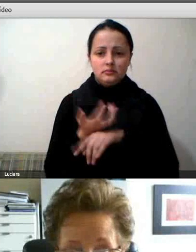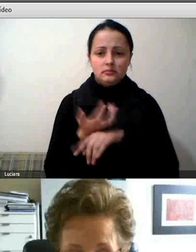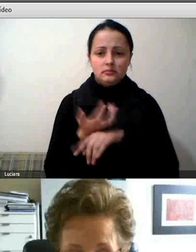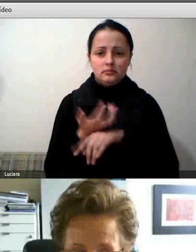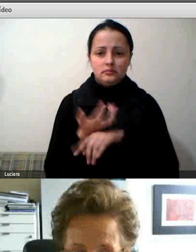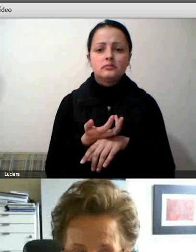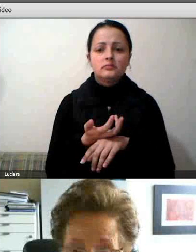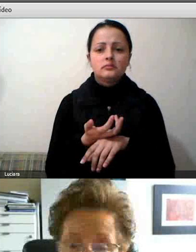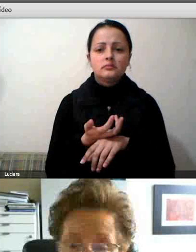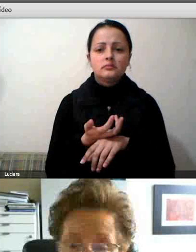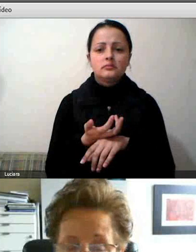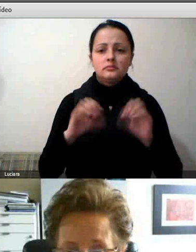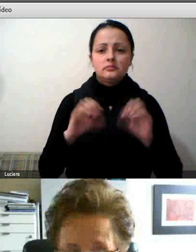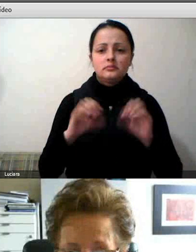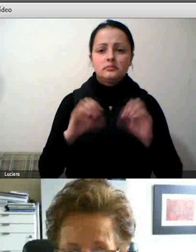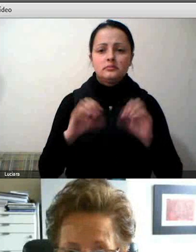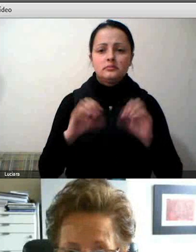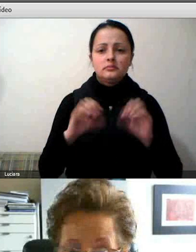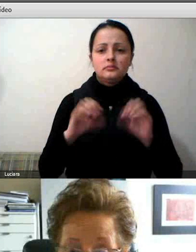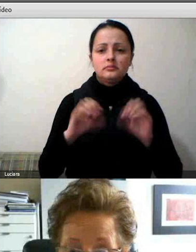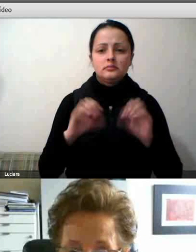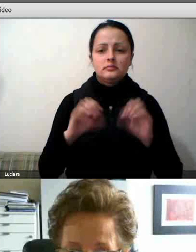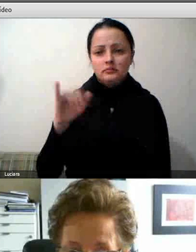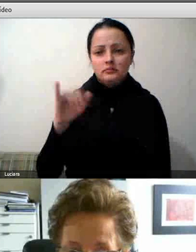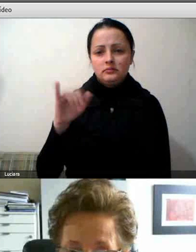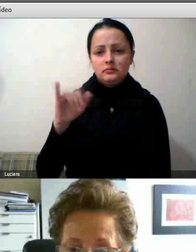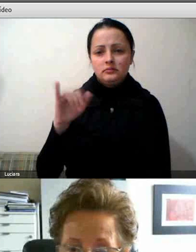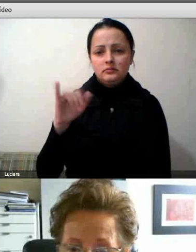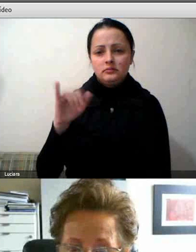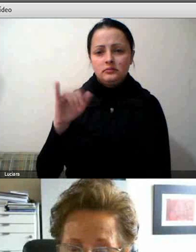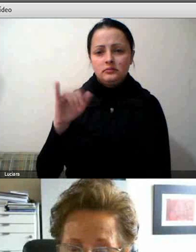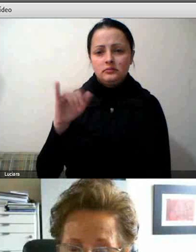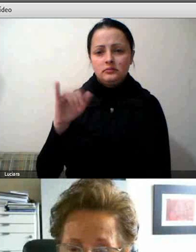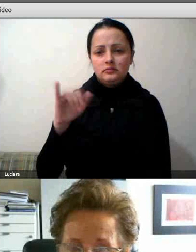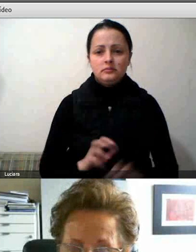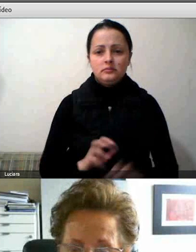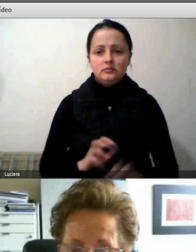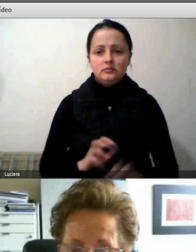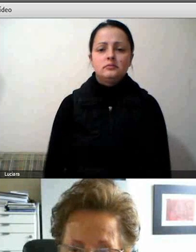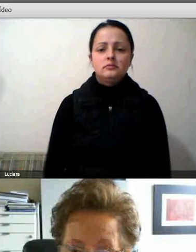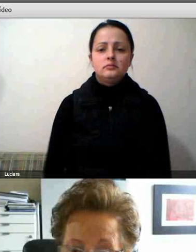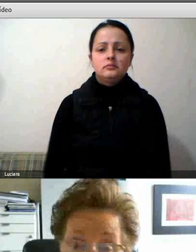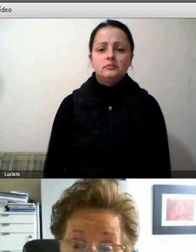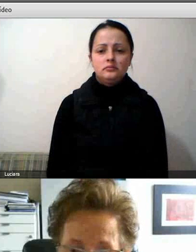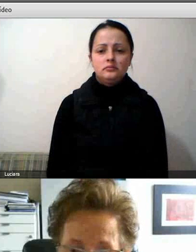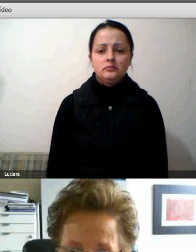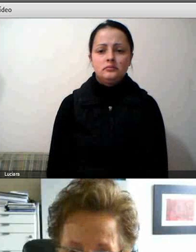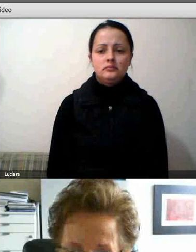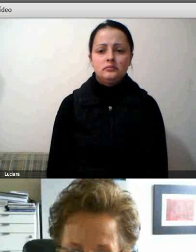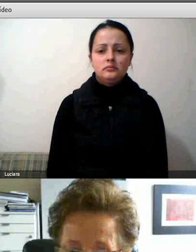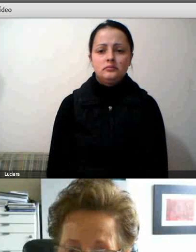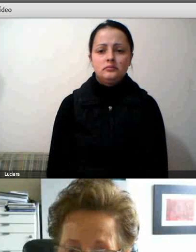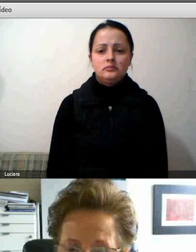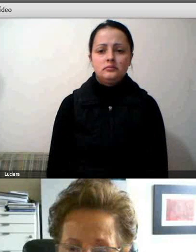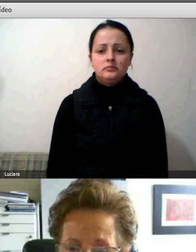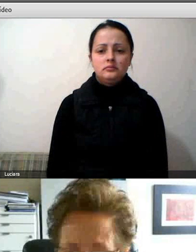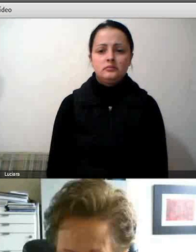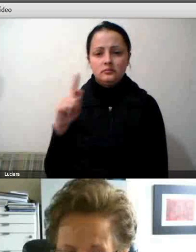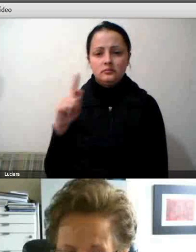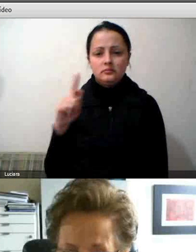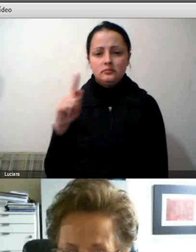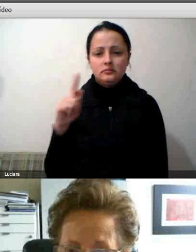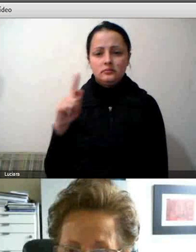quê? Porque na disciplina a gente ensina tópicos. E